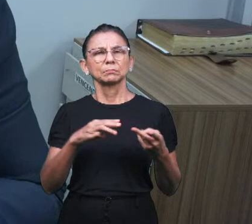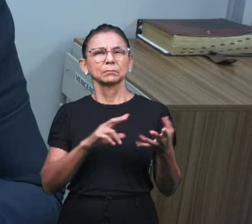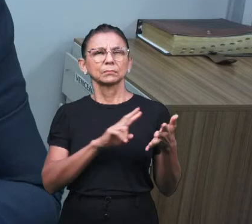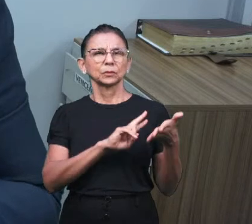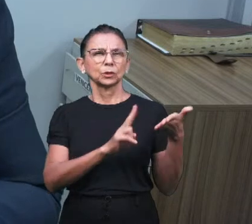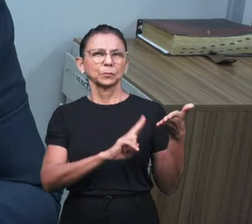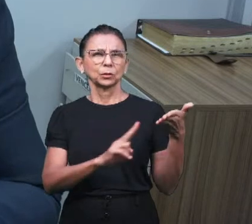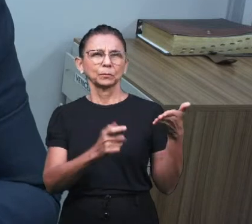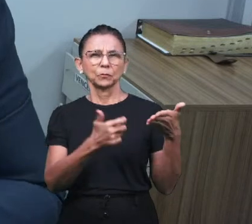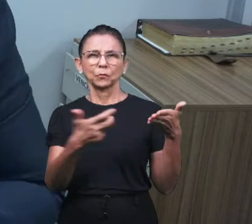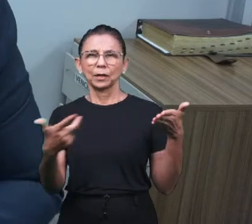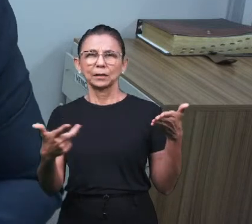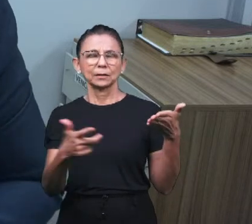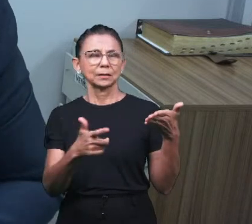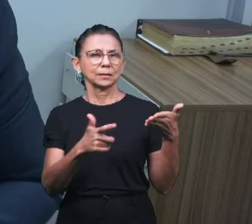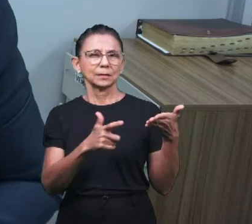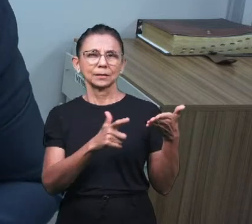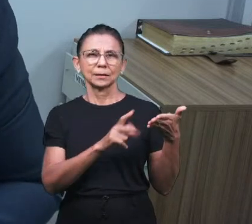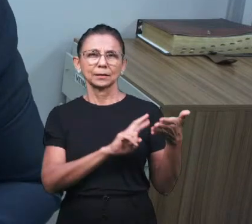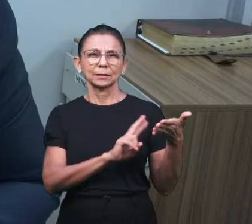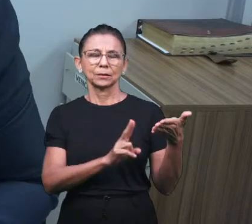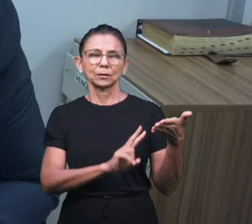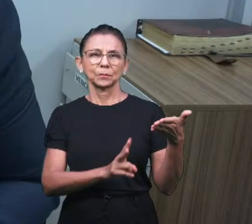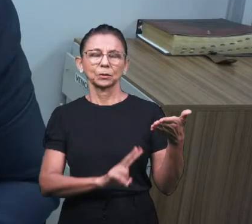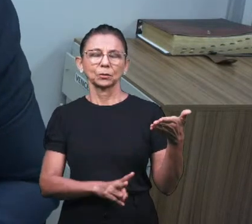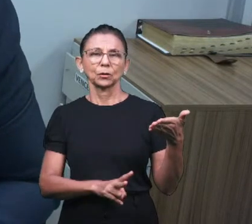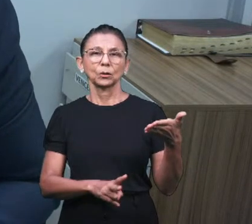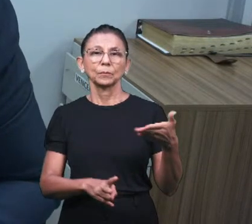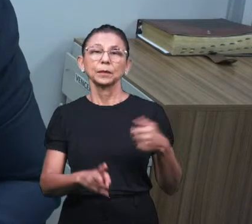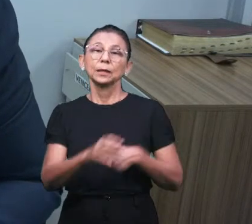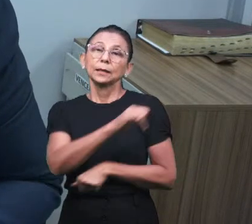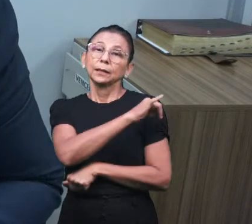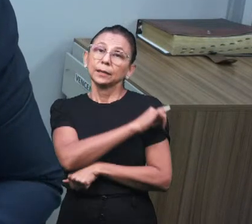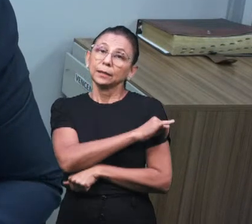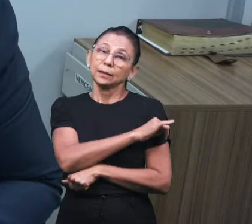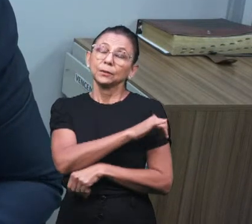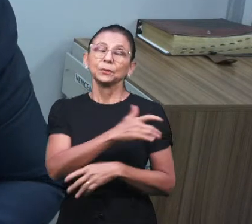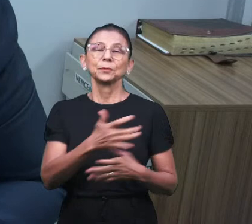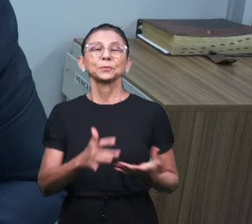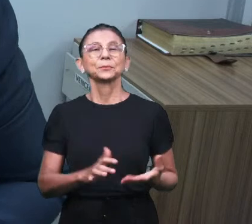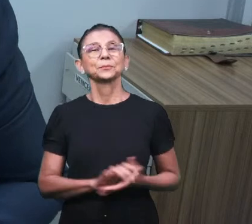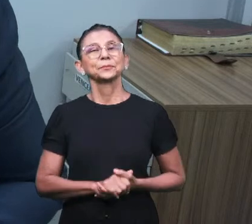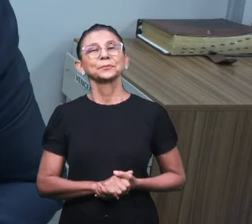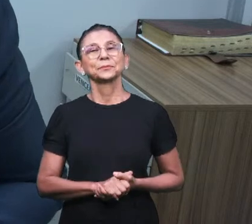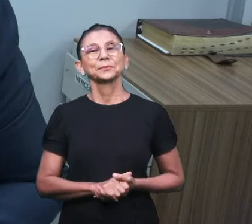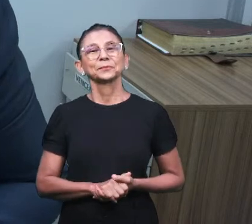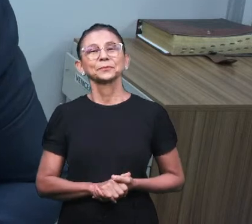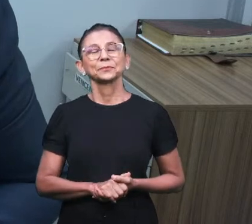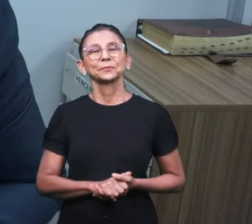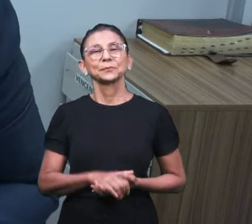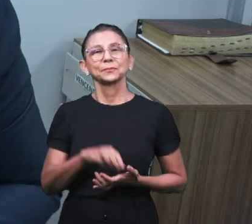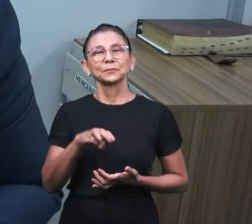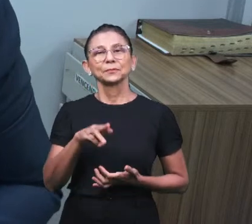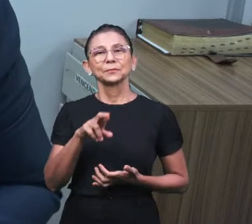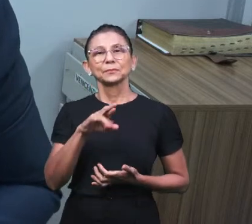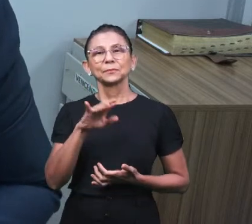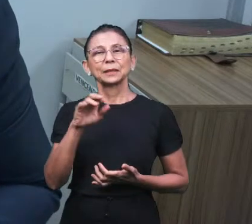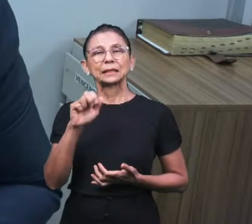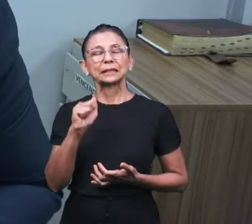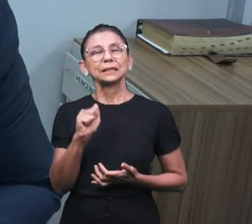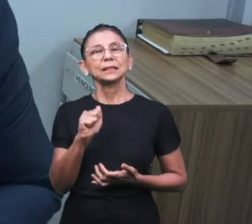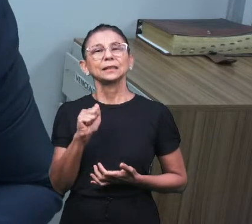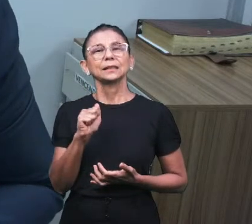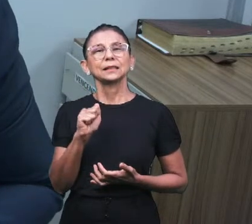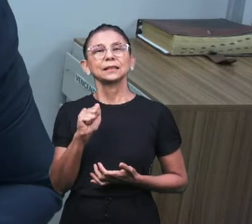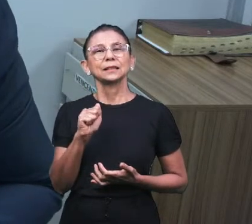né? De Niterói, Rio de Janeiro. Também aqui conosco a nossa irmã Maria Marcolino, que é de